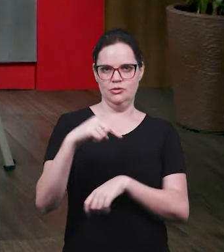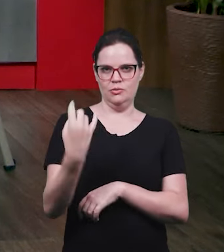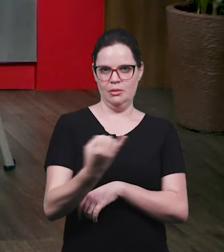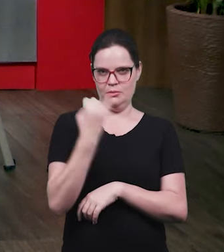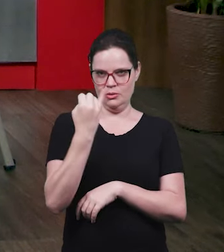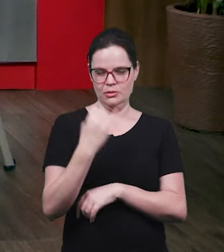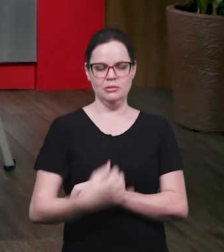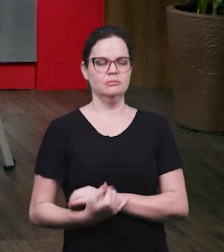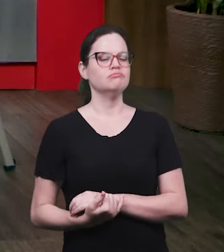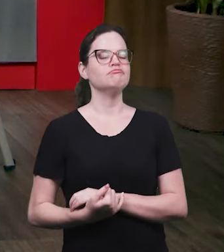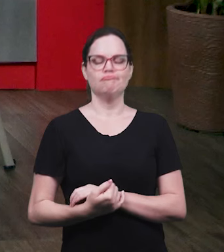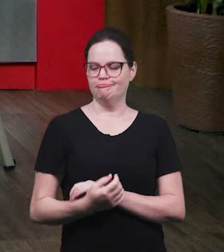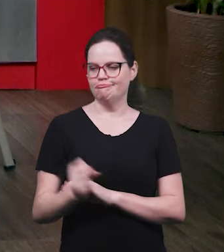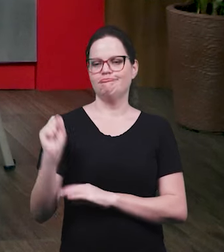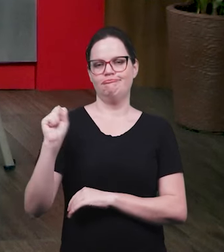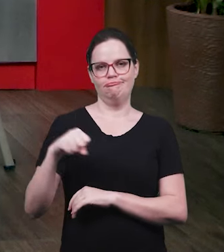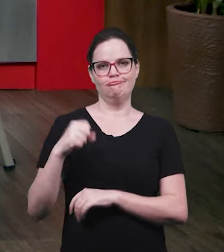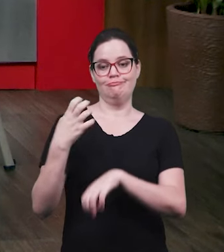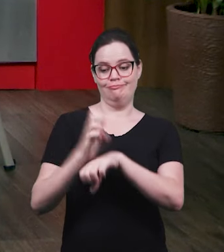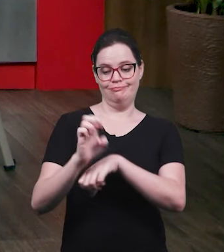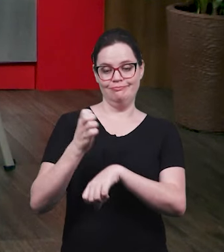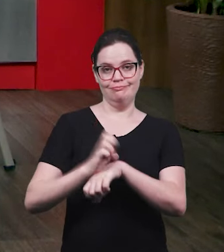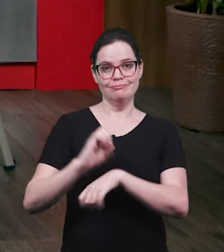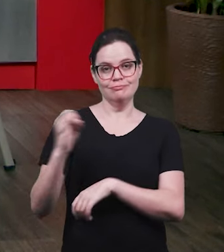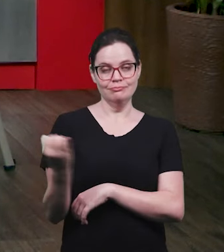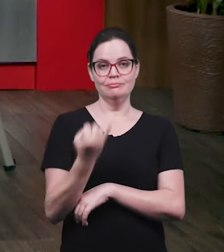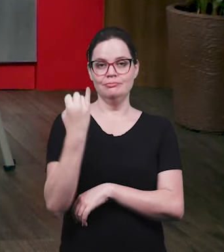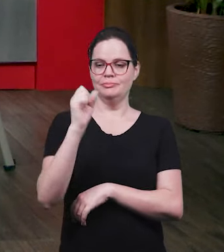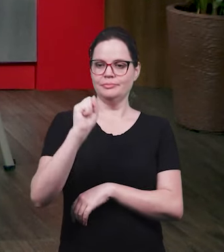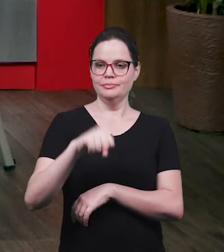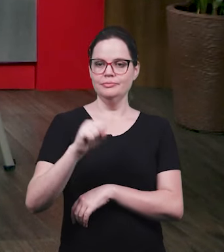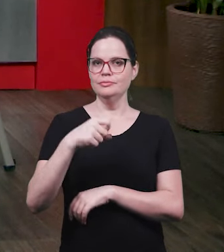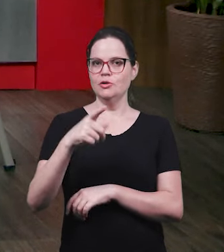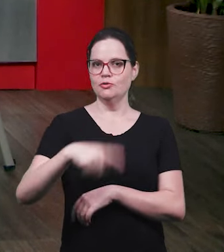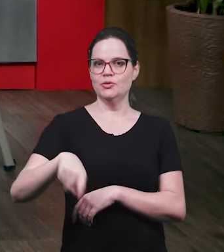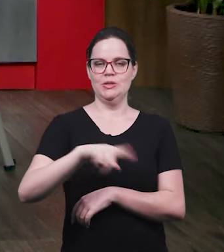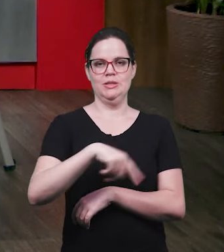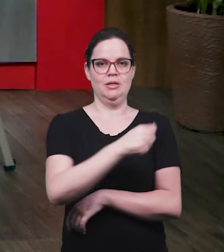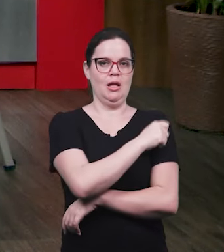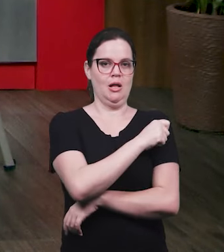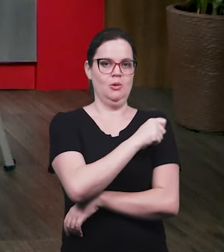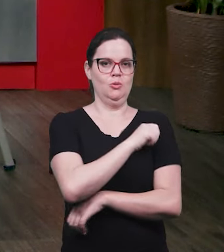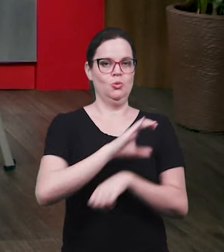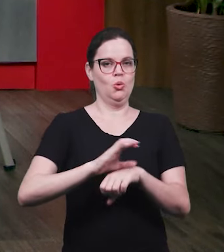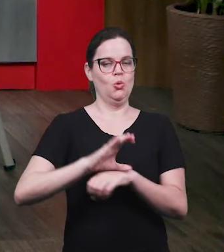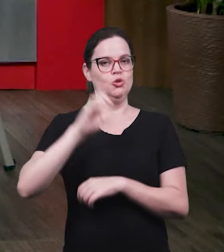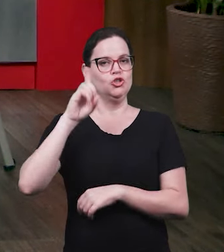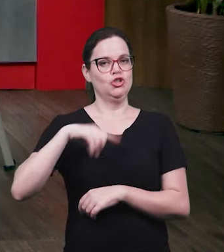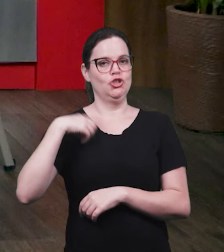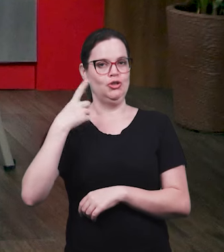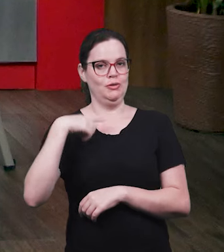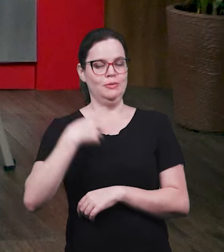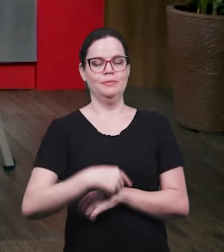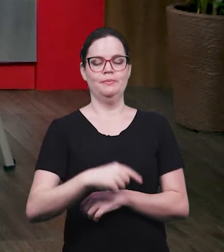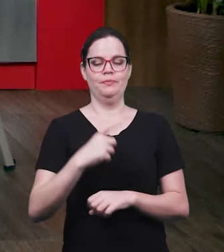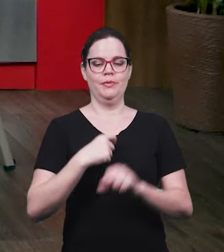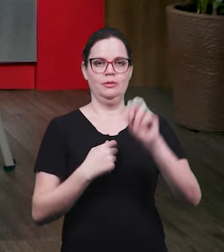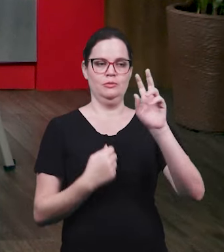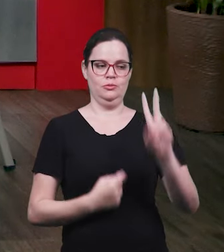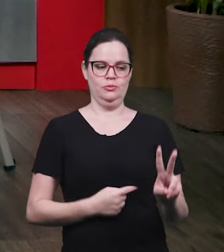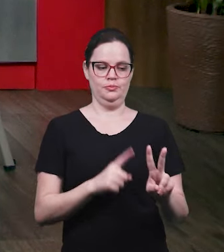direito? A importância do estágio para quem estuda, eu posso falar sobre duas coisas muito